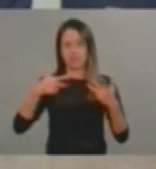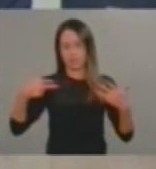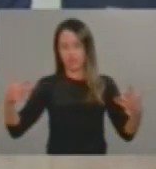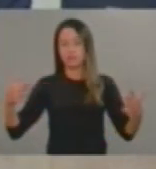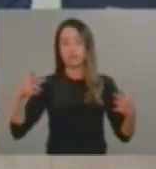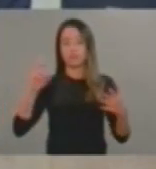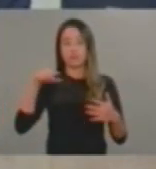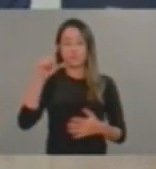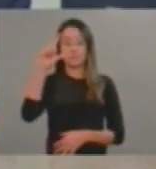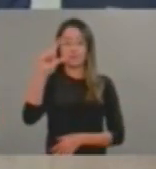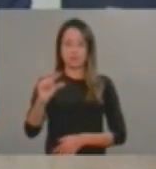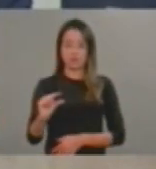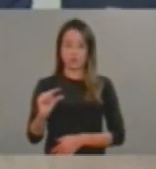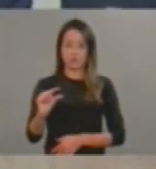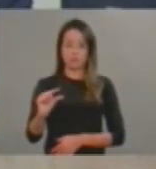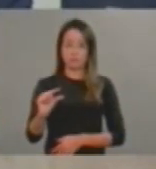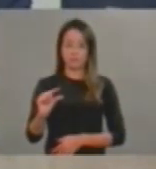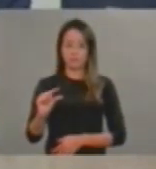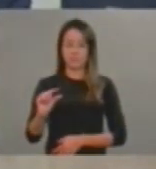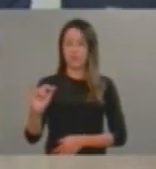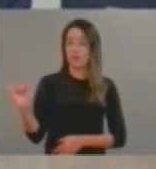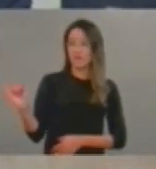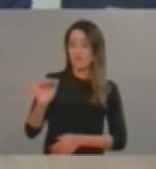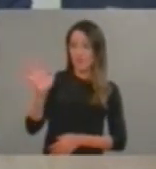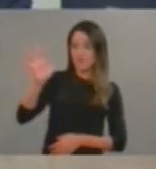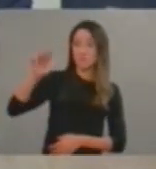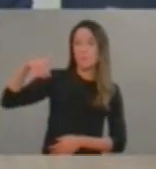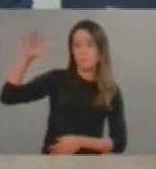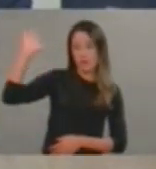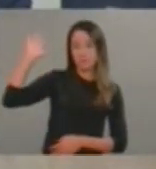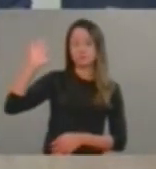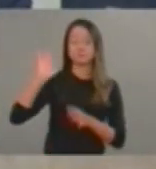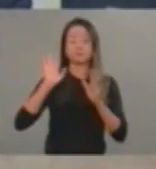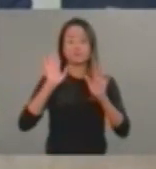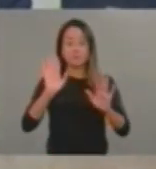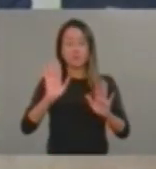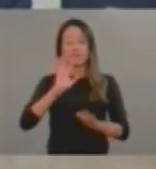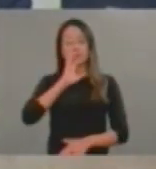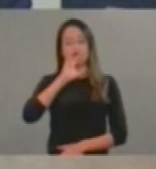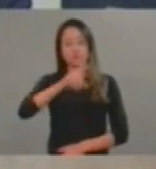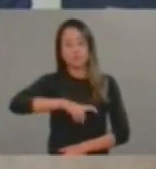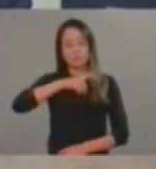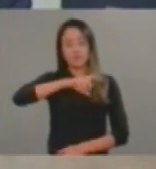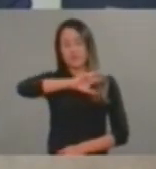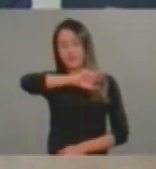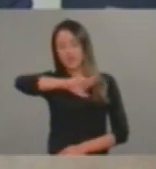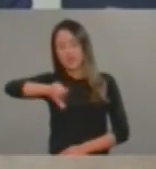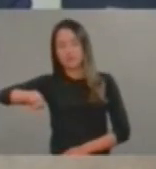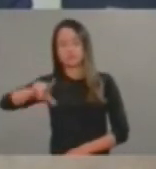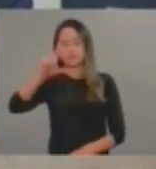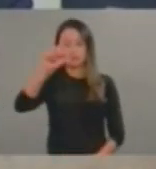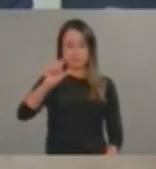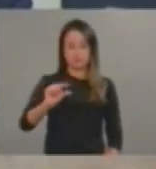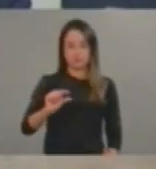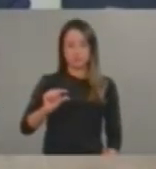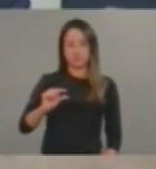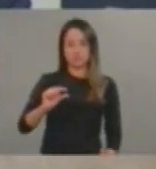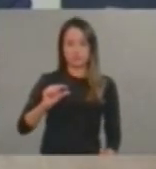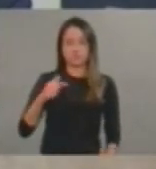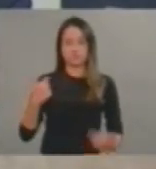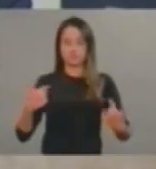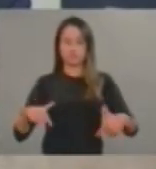que a inflação. Portanto, por mais que tenha havido um crescimento nominal, esse crescimento nominal